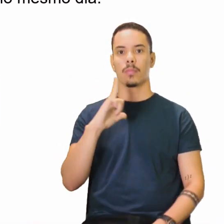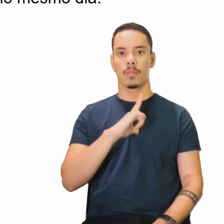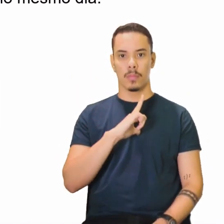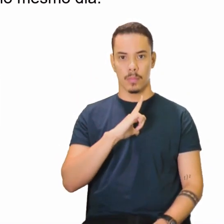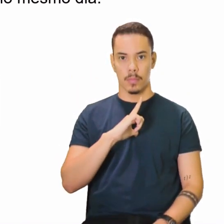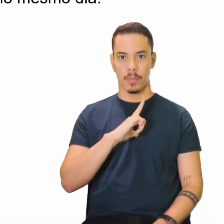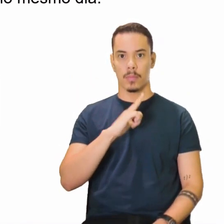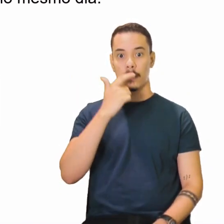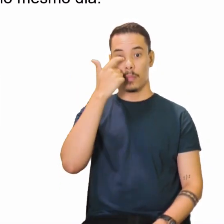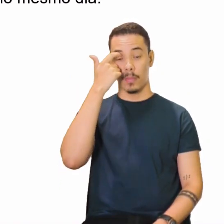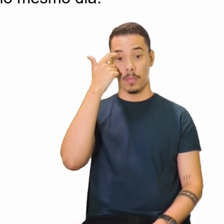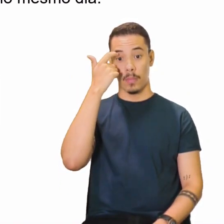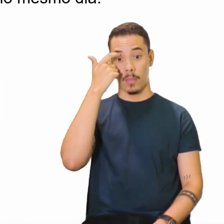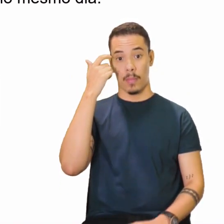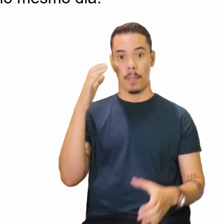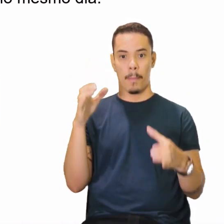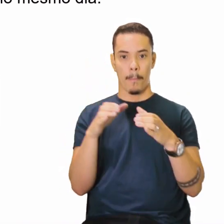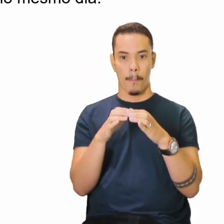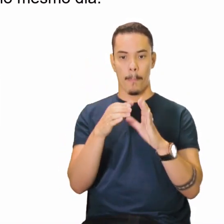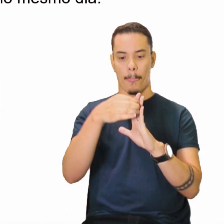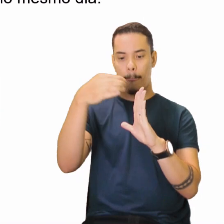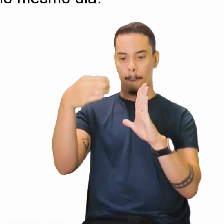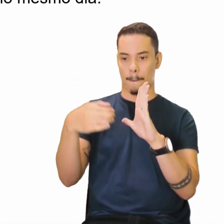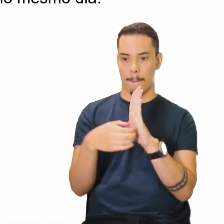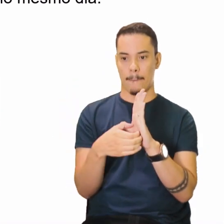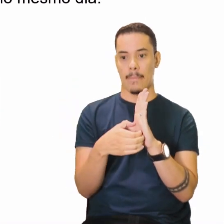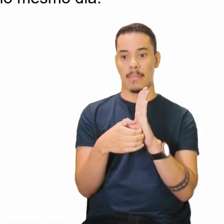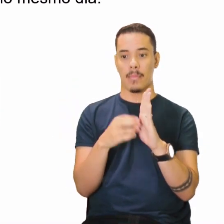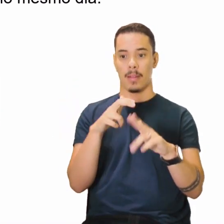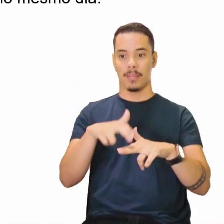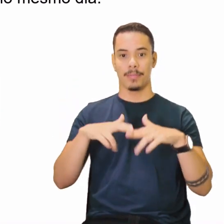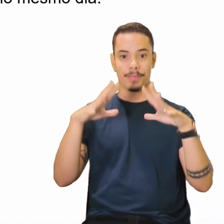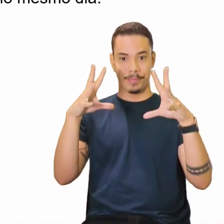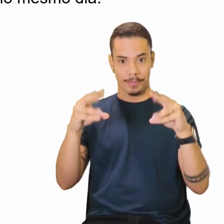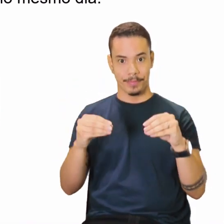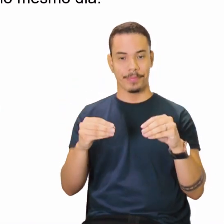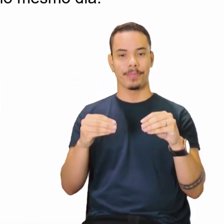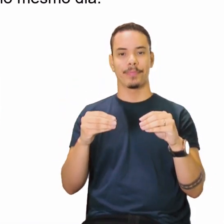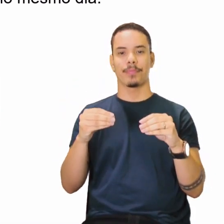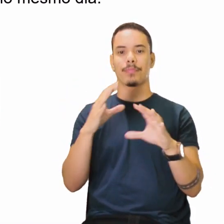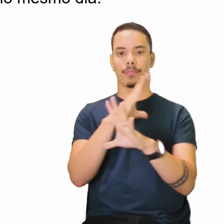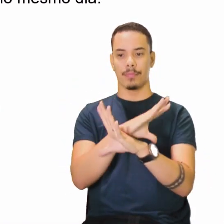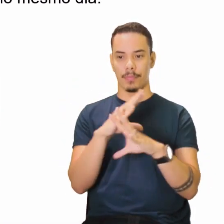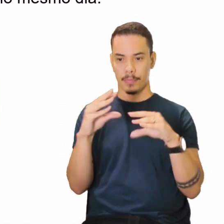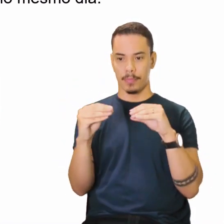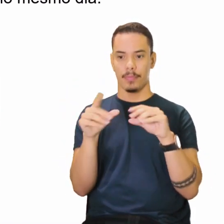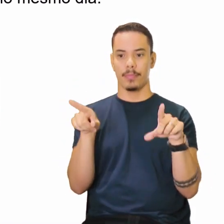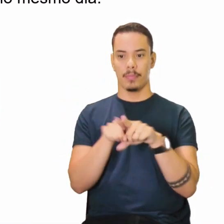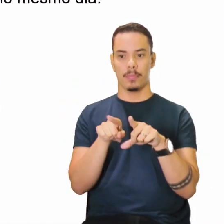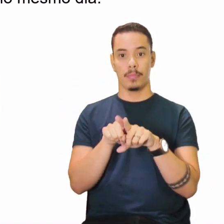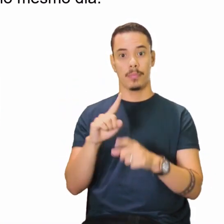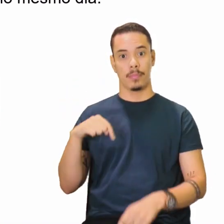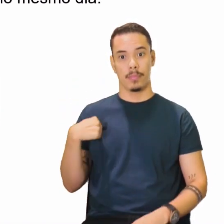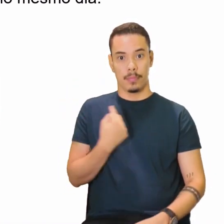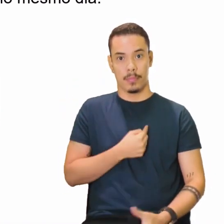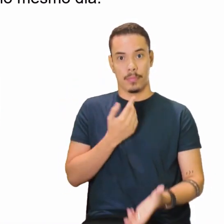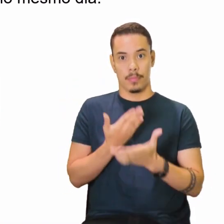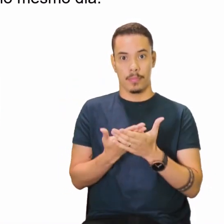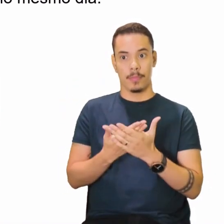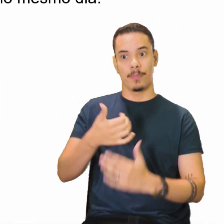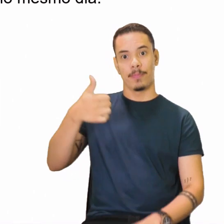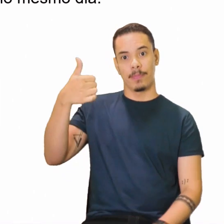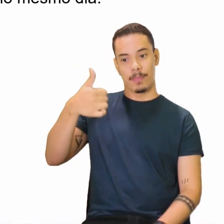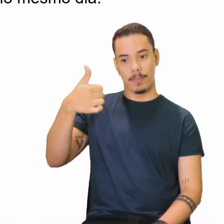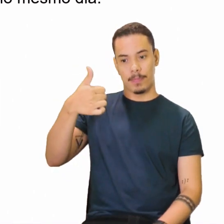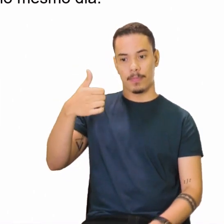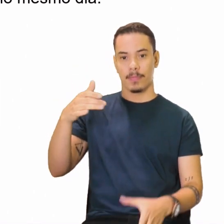tem classificação? Subclassificação? Pois é, a conjunção também. E aí nós vamos estudar a sua primeira